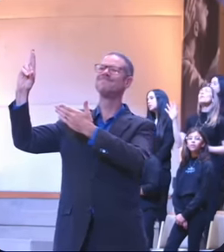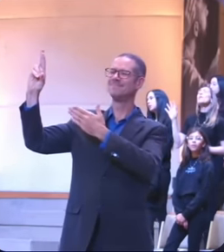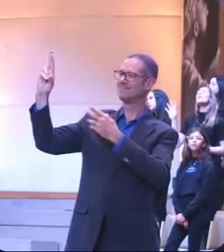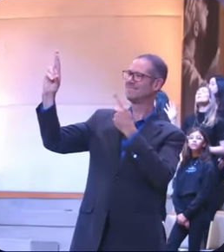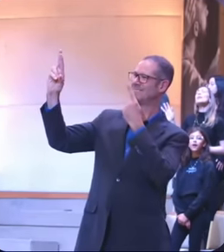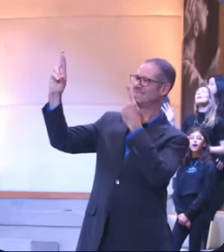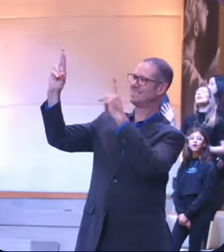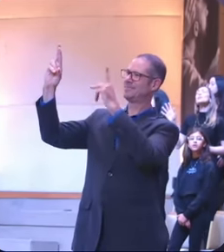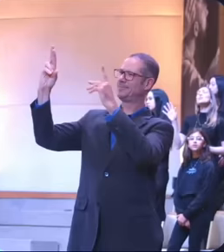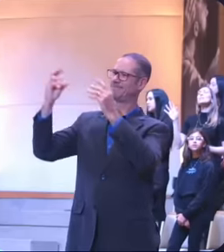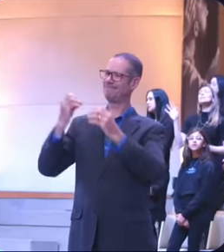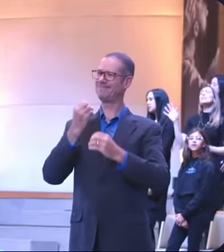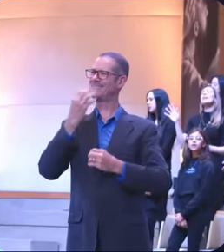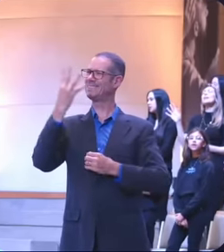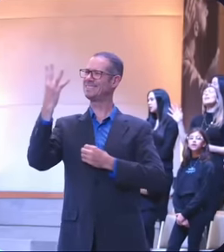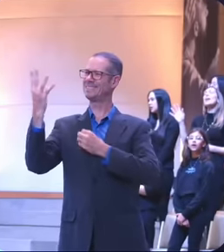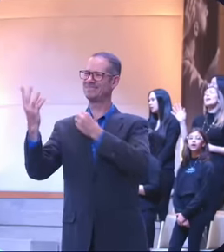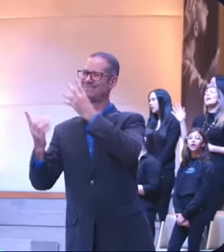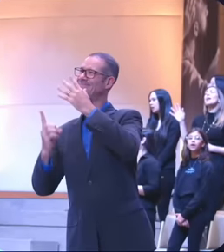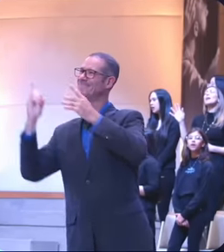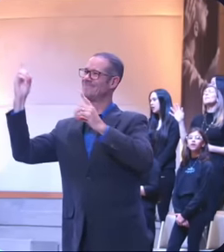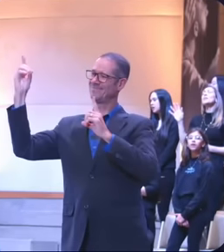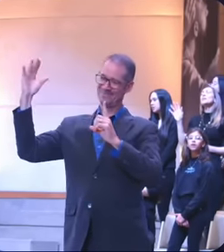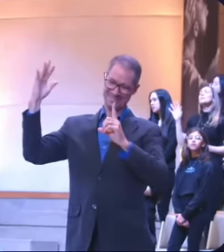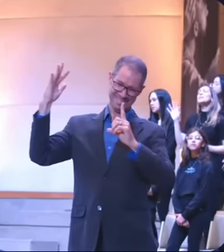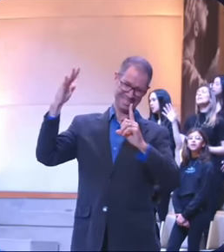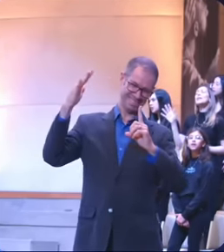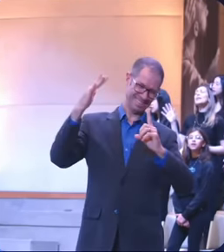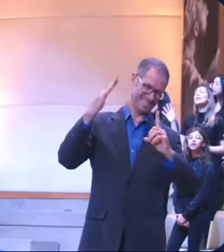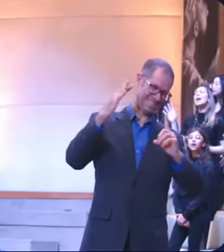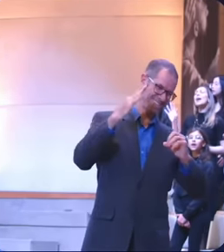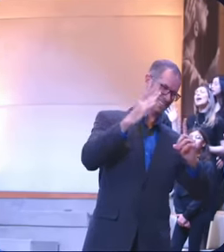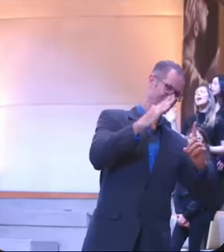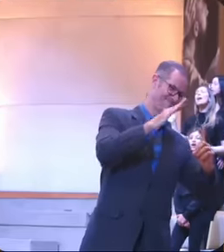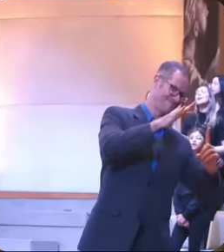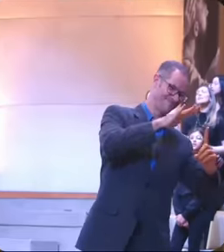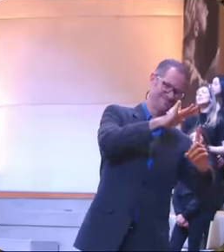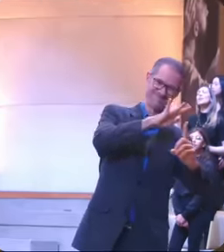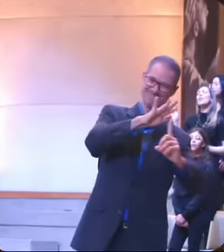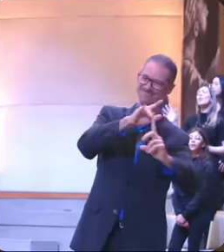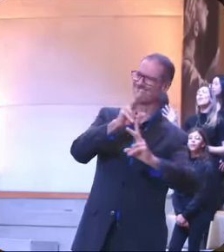Senhor. Tua bondade me seguirá, me seguirá,